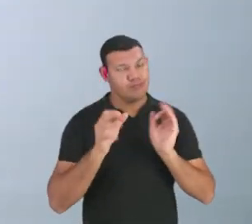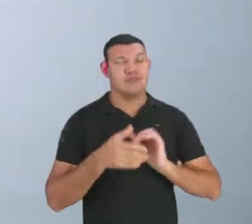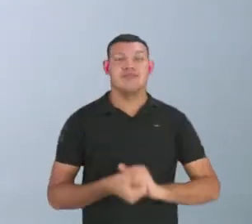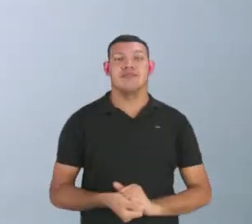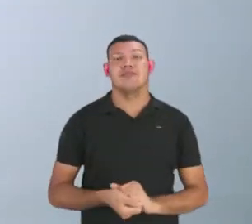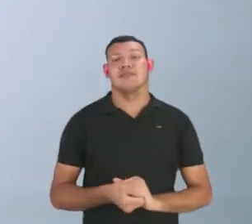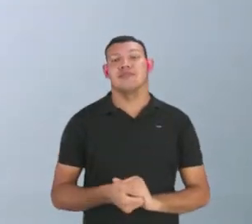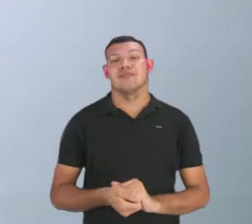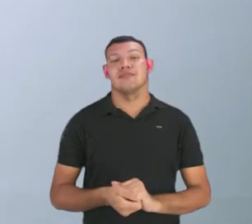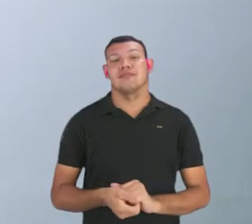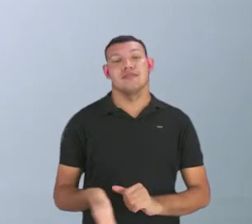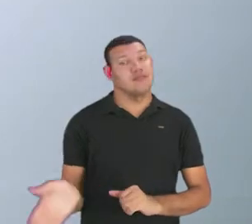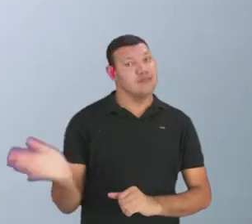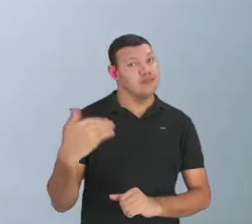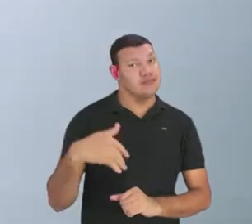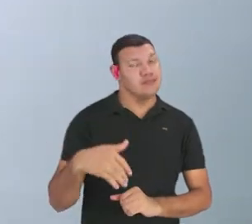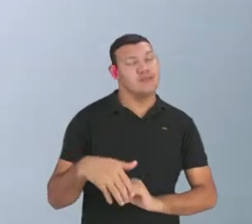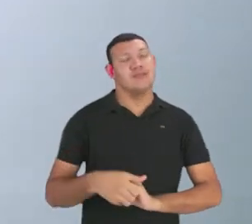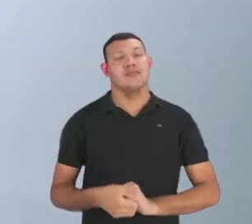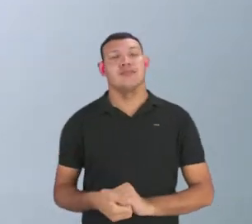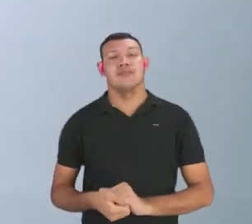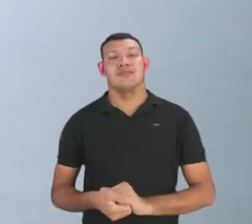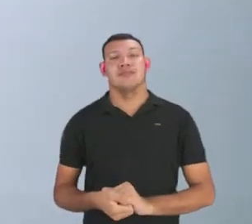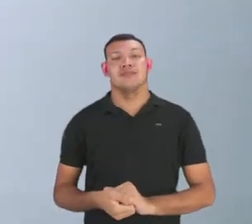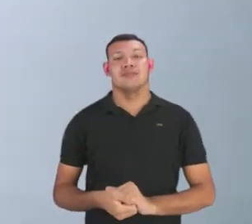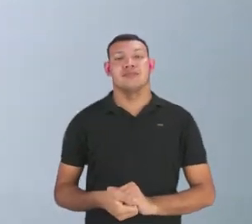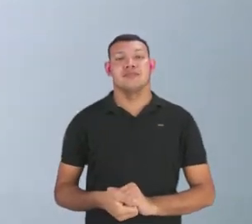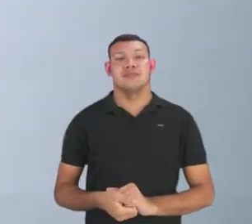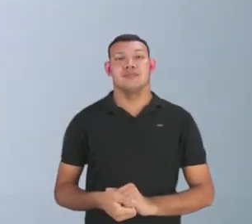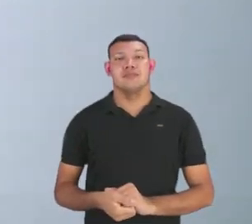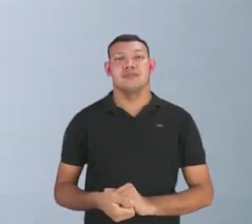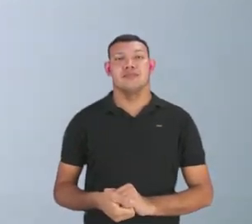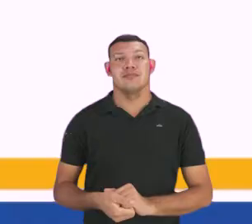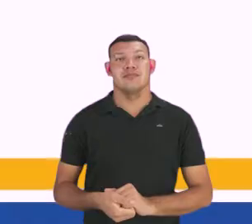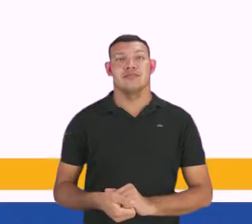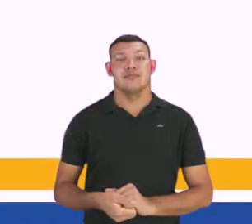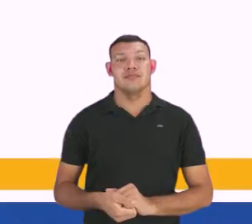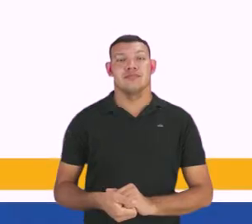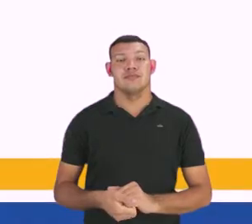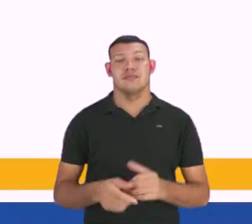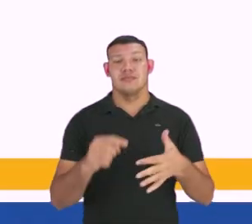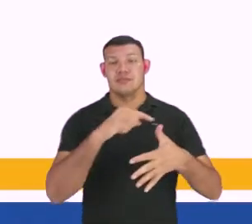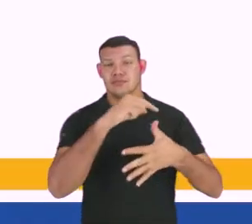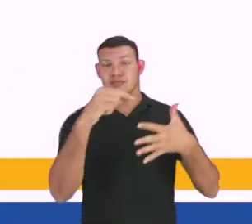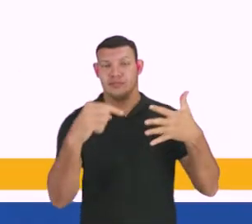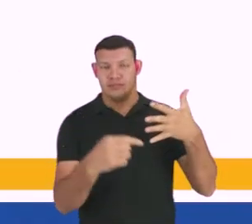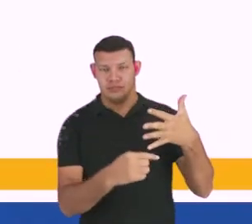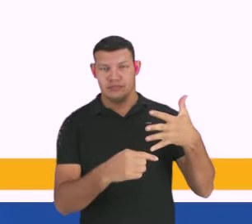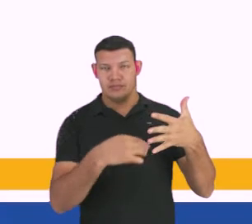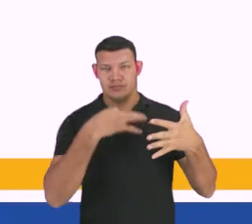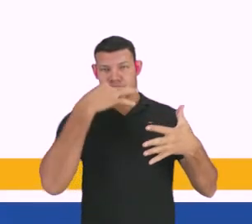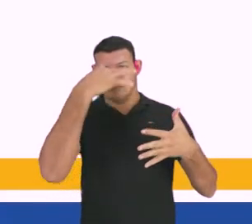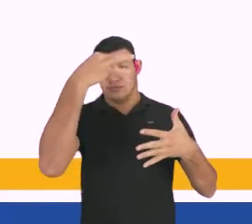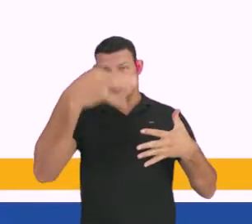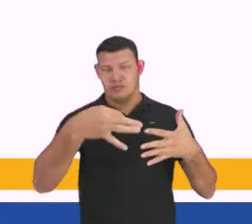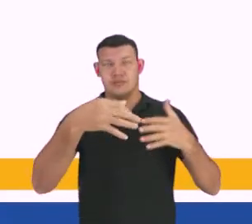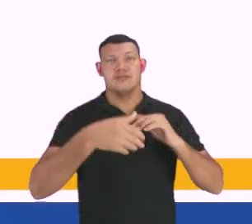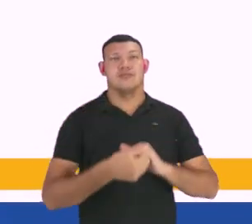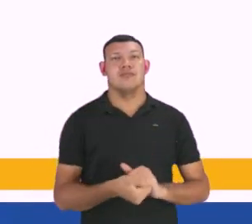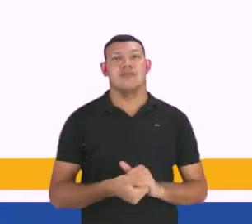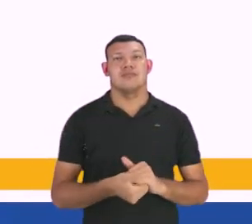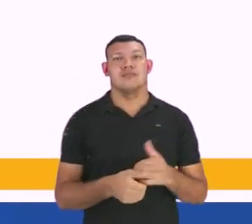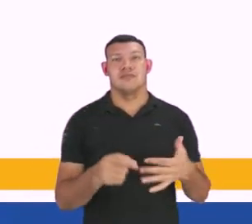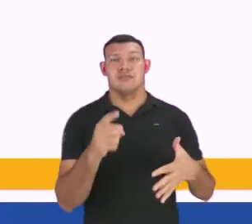Então vamos lá. A gente tem aqui listados 5 tipos de argumentos. O argumento